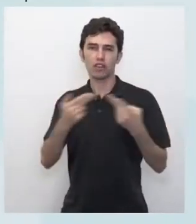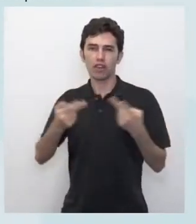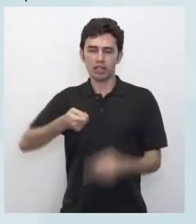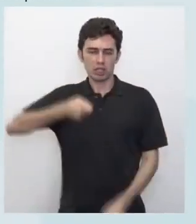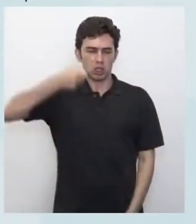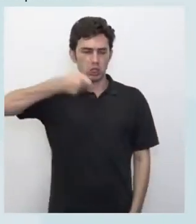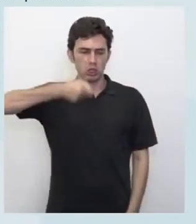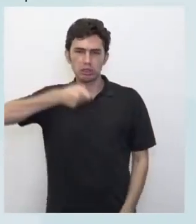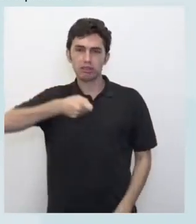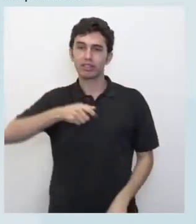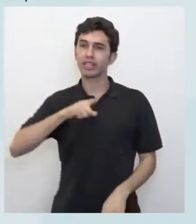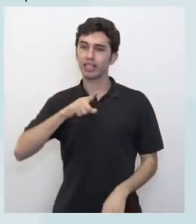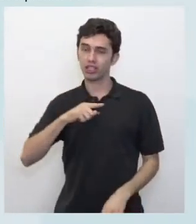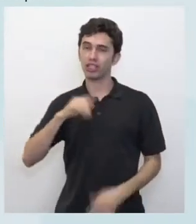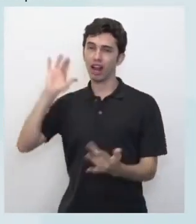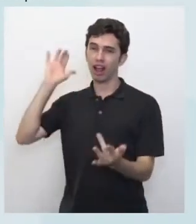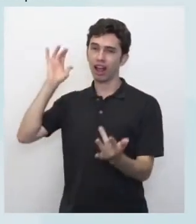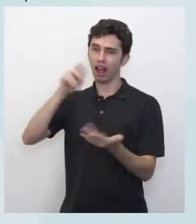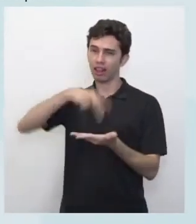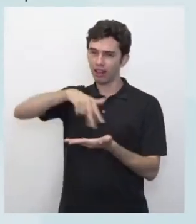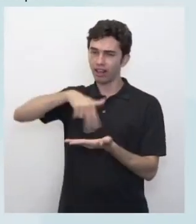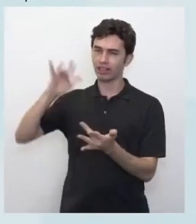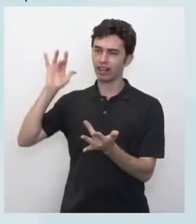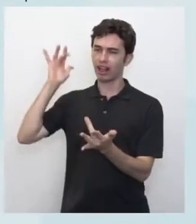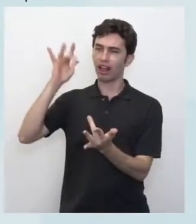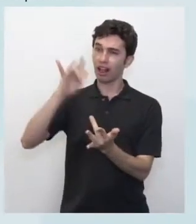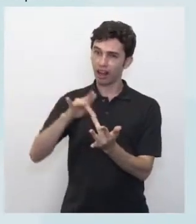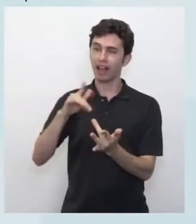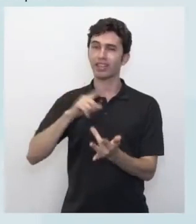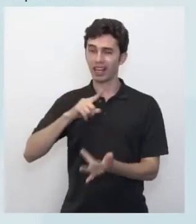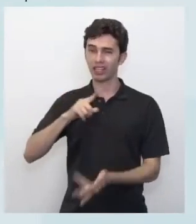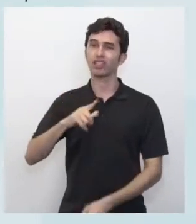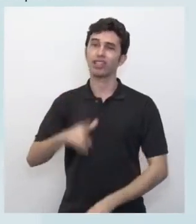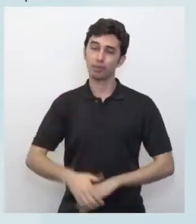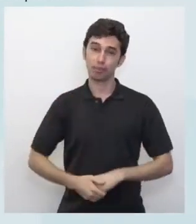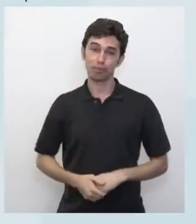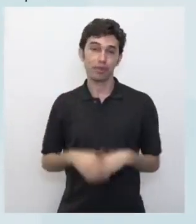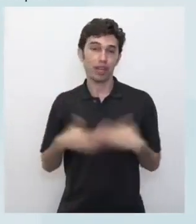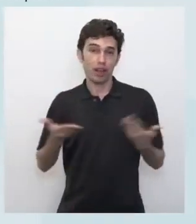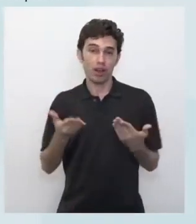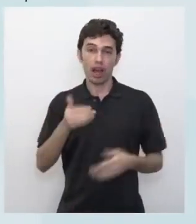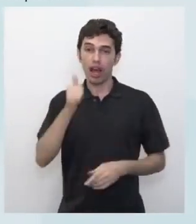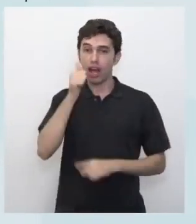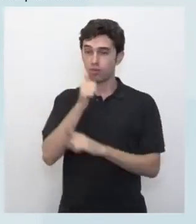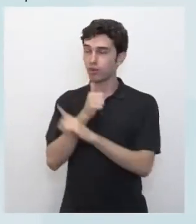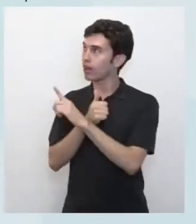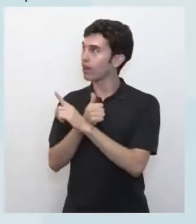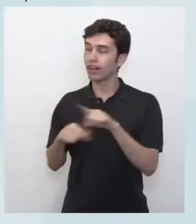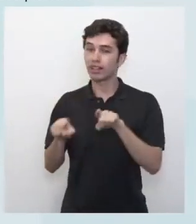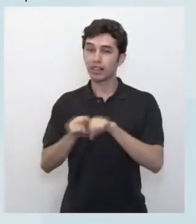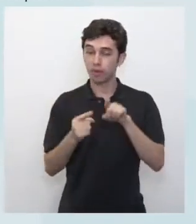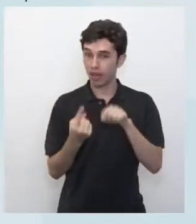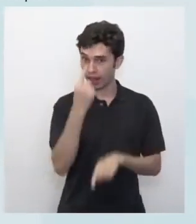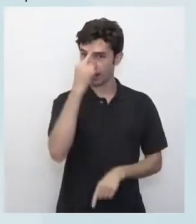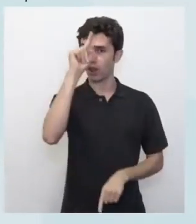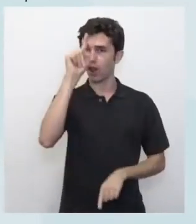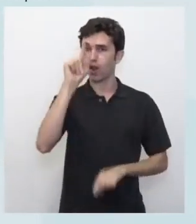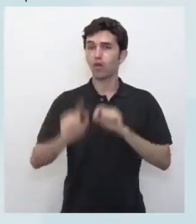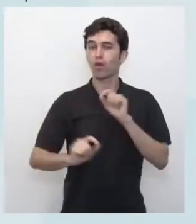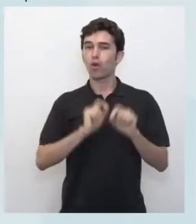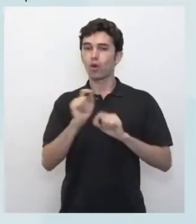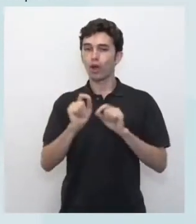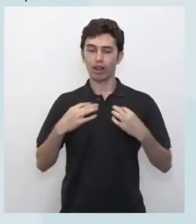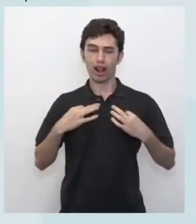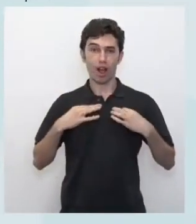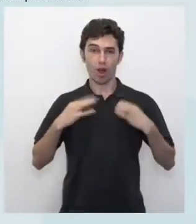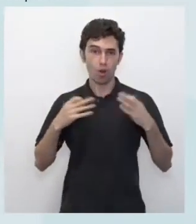a dança clássica colocava, então, postulava, tá certo? Então, a Isadora também, ela inova também na própria questão do